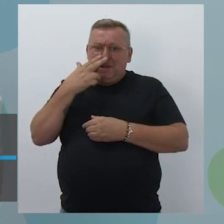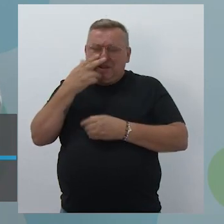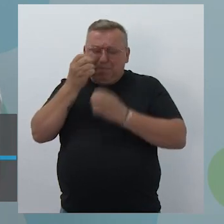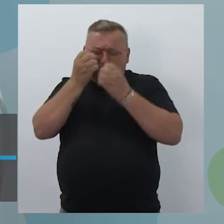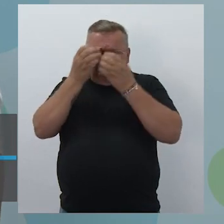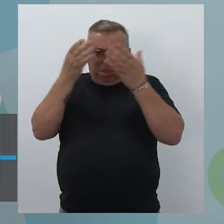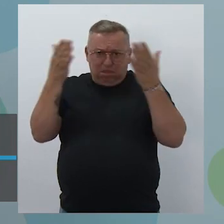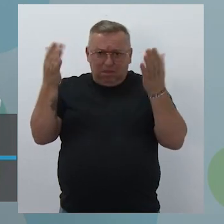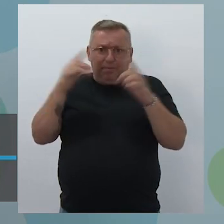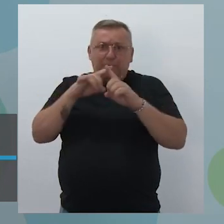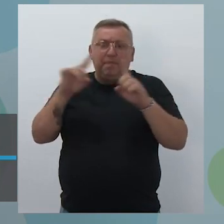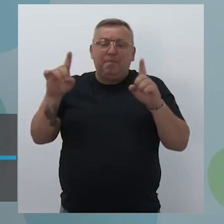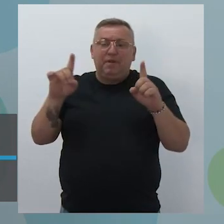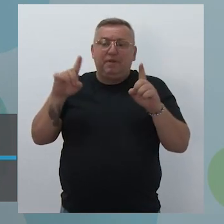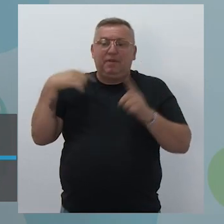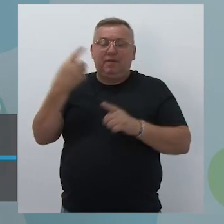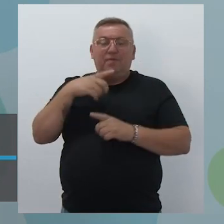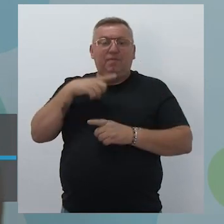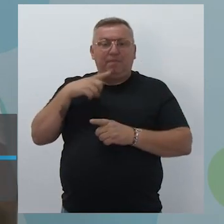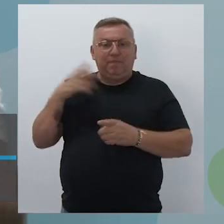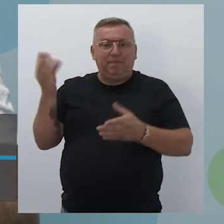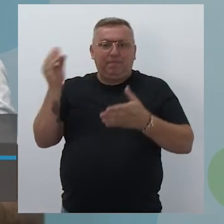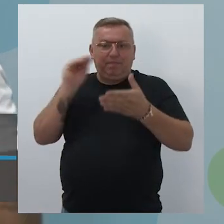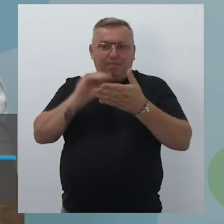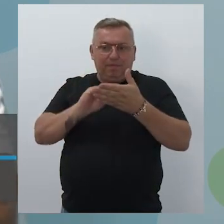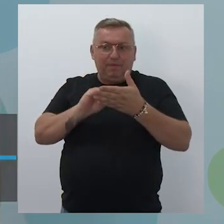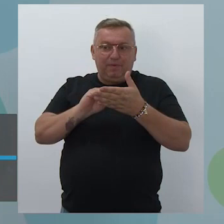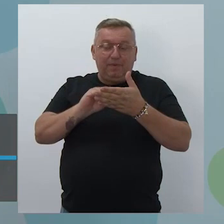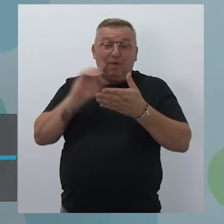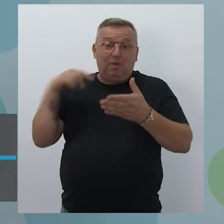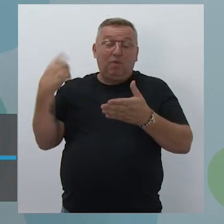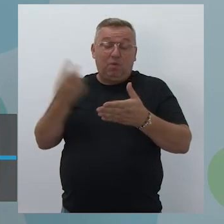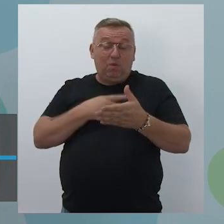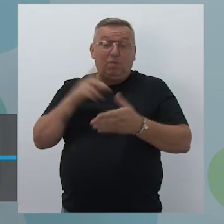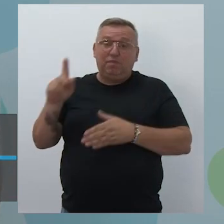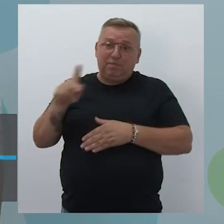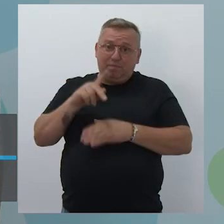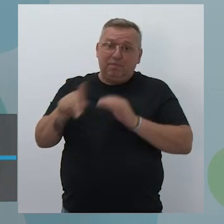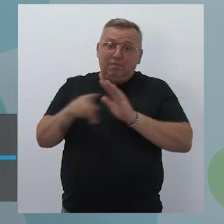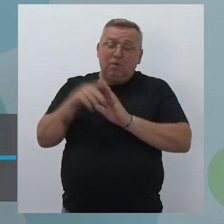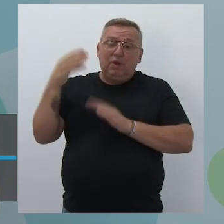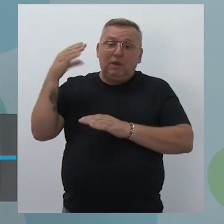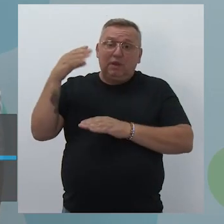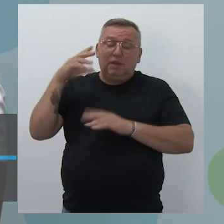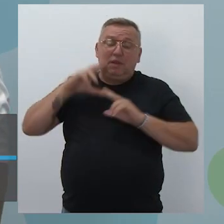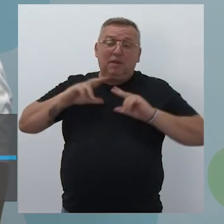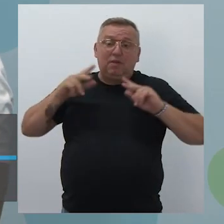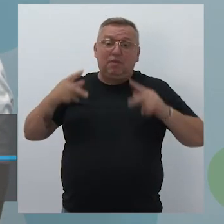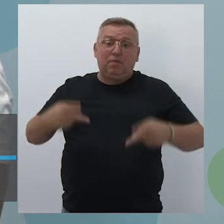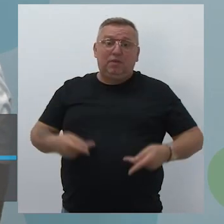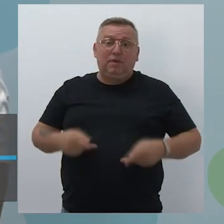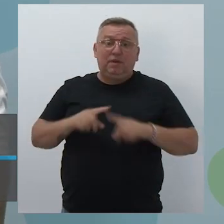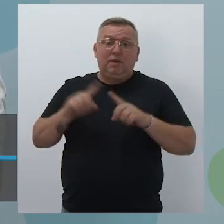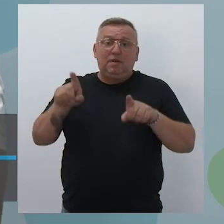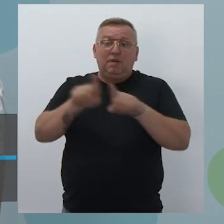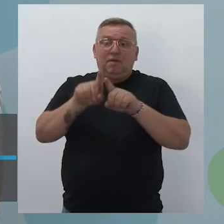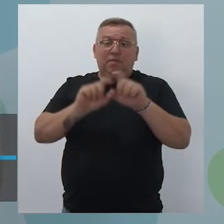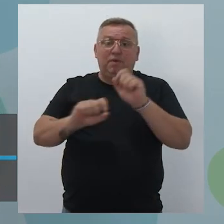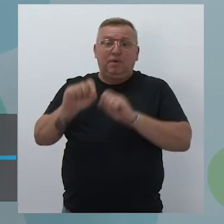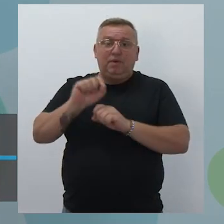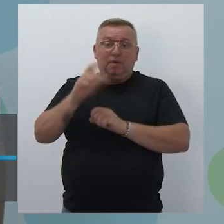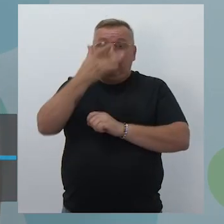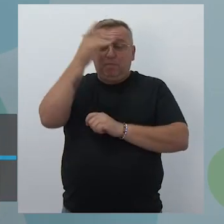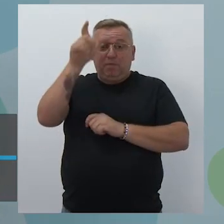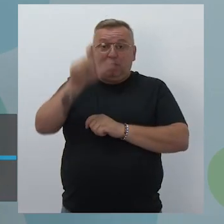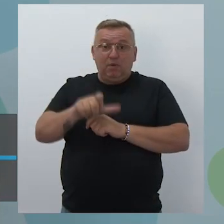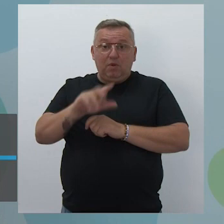né? E nós estamos colocando aqui, nós enquanto colegas da área de ciências humanas, professores da área, o ser